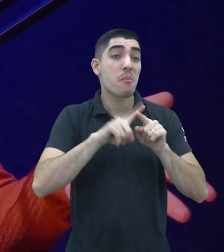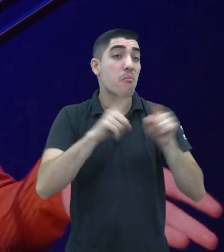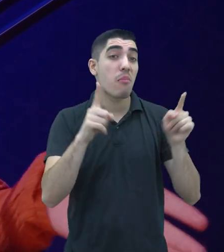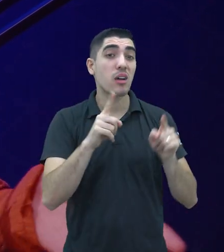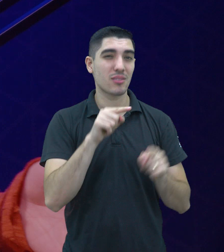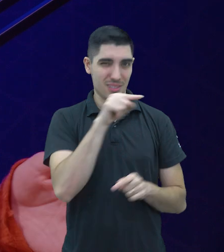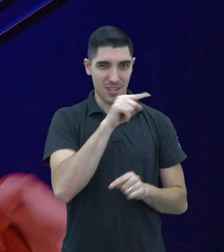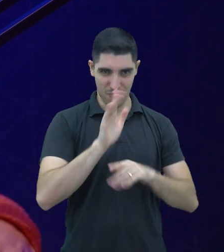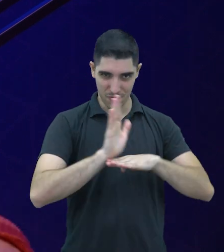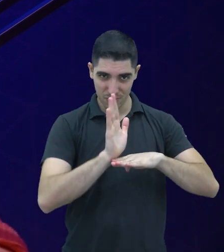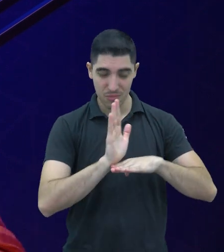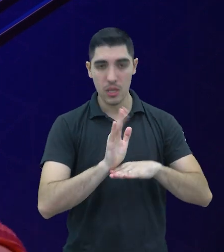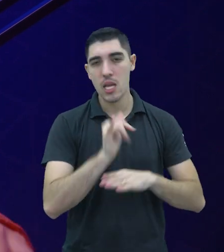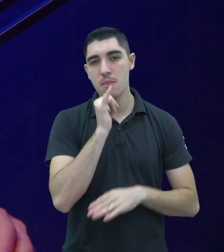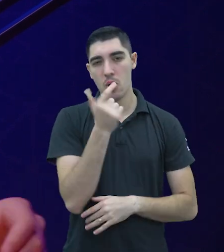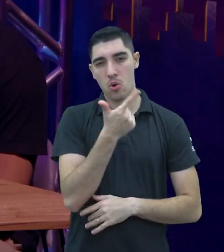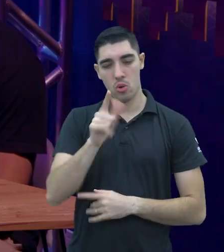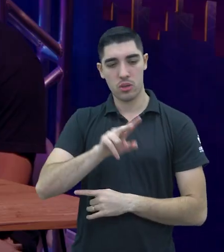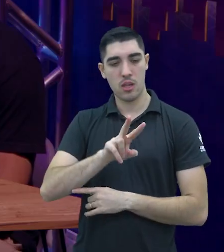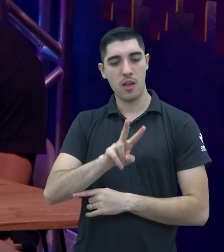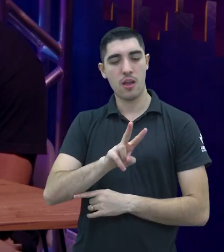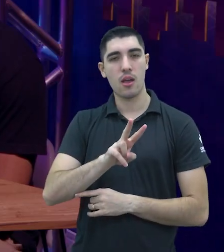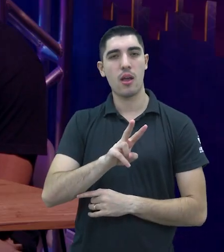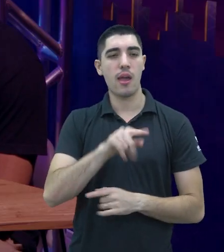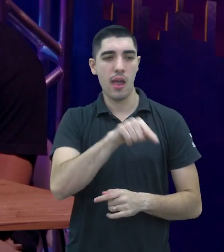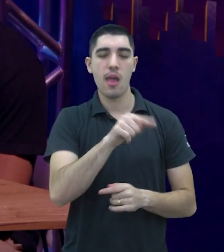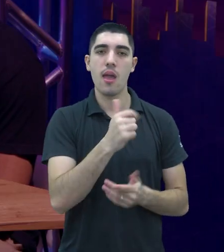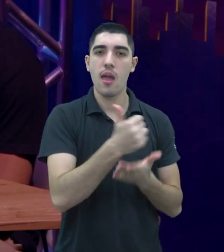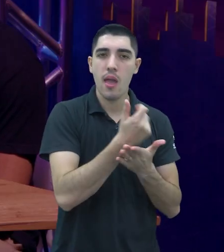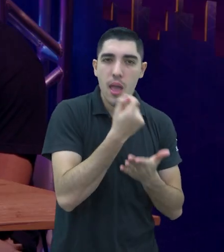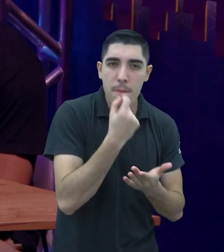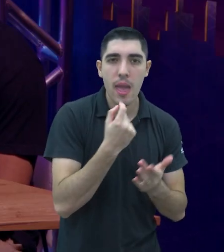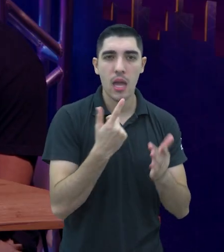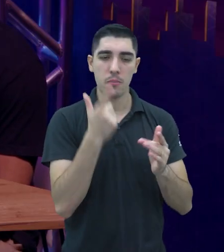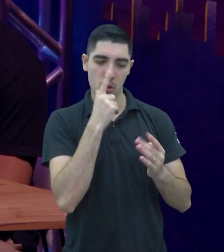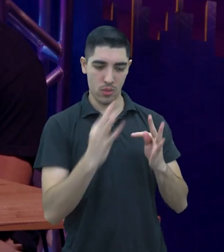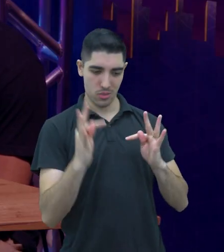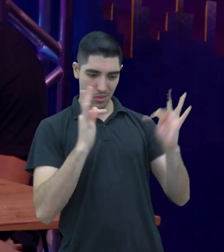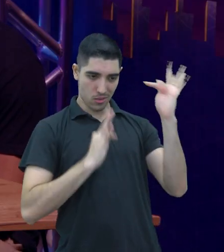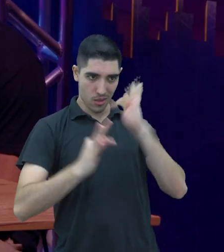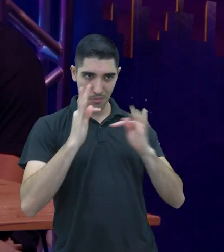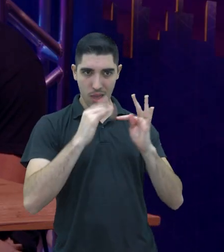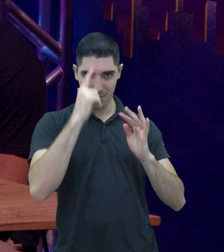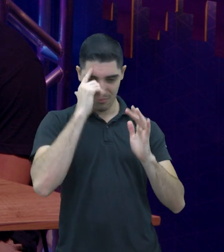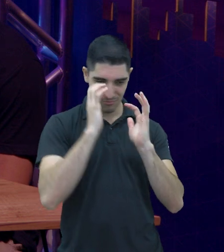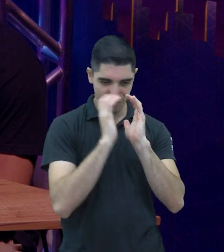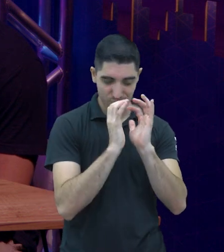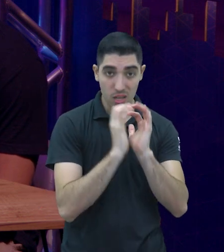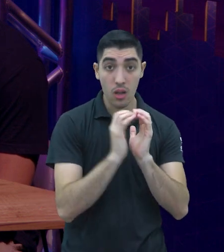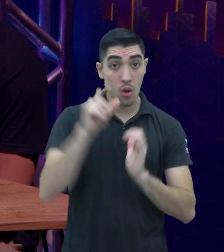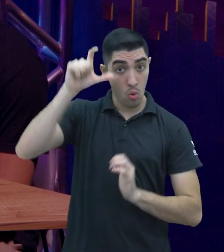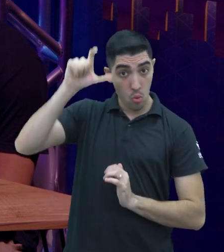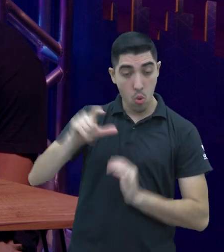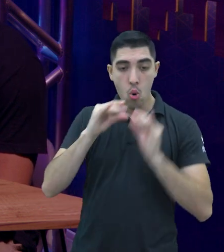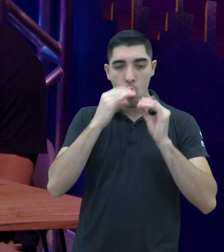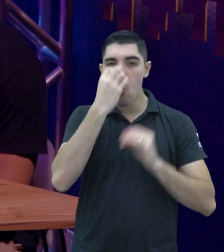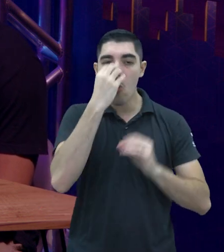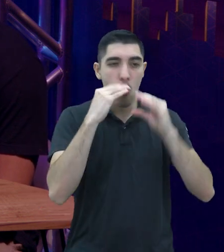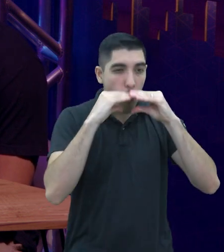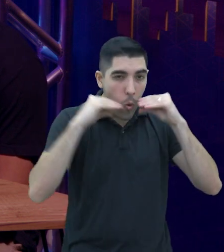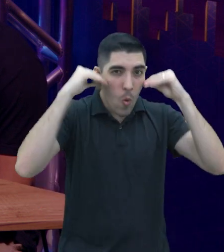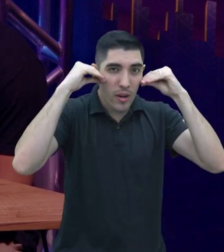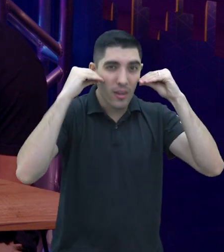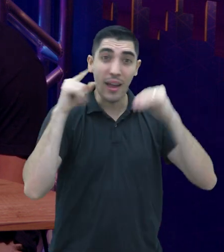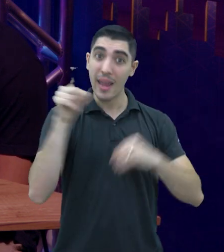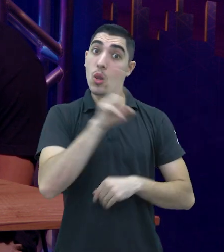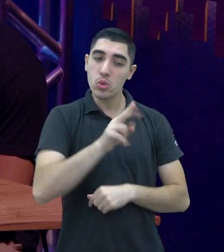do Coringa, né, de 2019, se, por exemplo, a verba, né, dos remédios e para tratamento psicológico que o Coringa